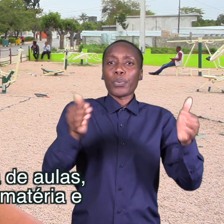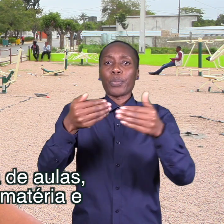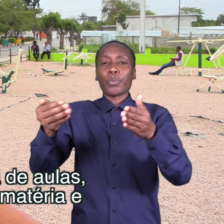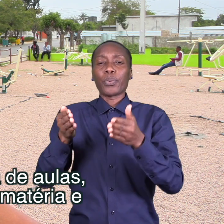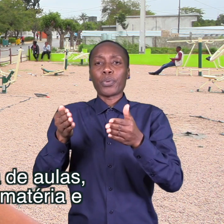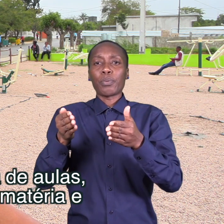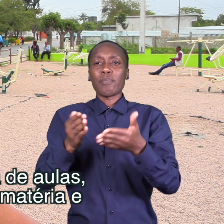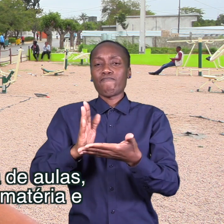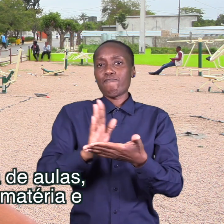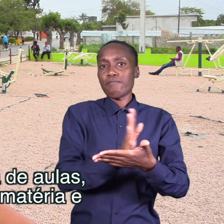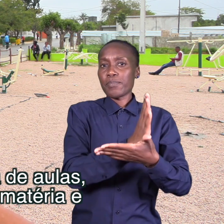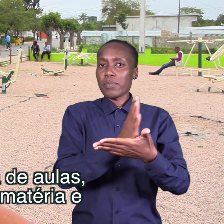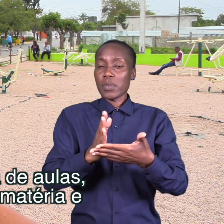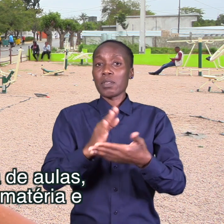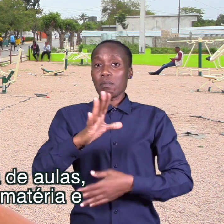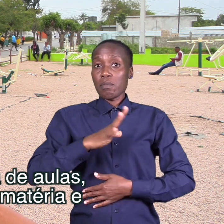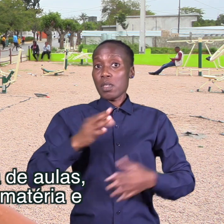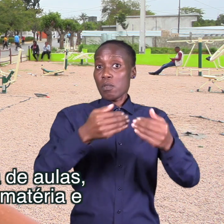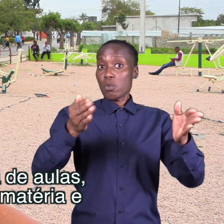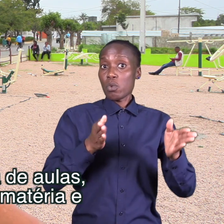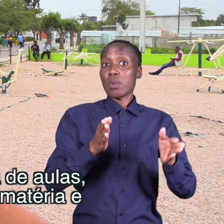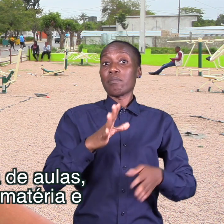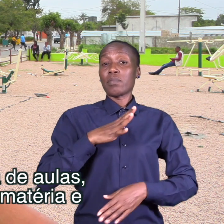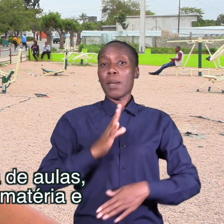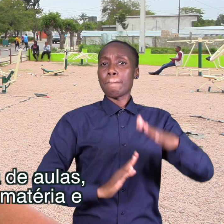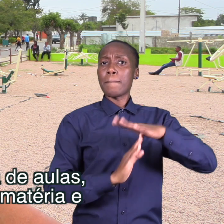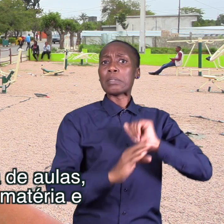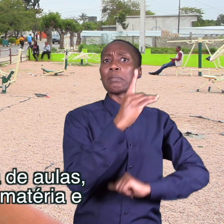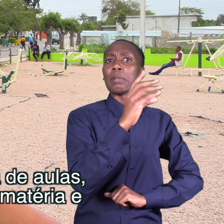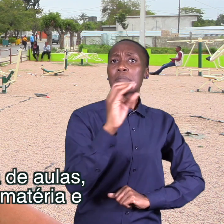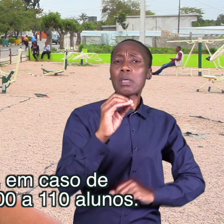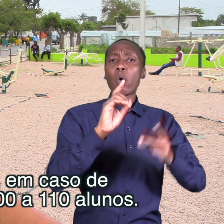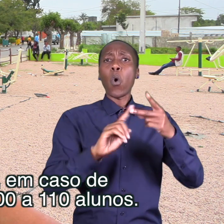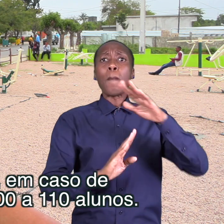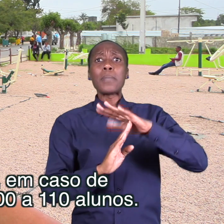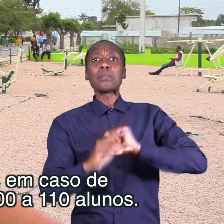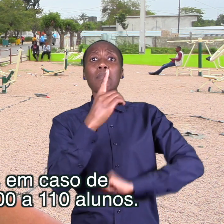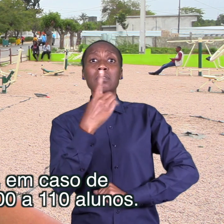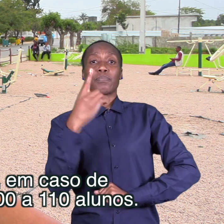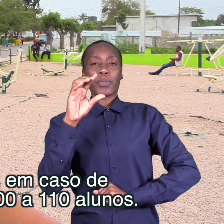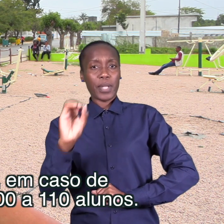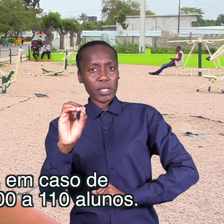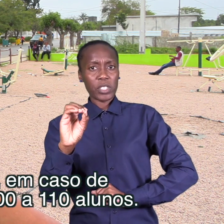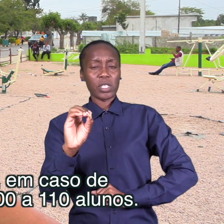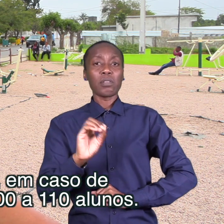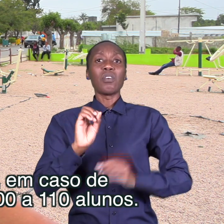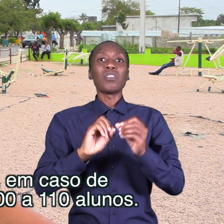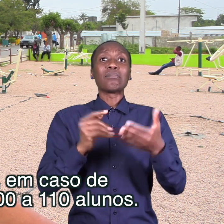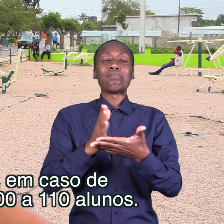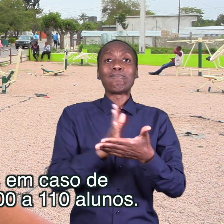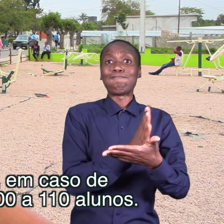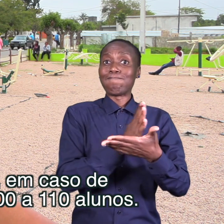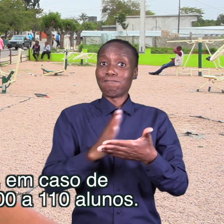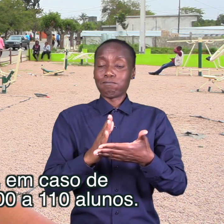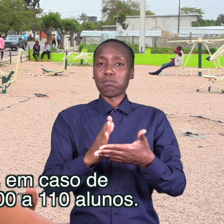aulas, vou ajudando a conciliar a matéria e, se possível, repartir as turmas, no